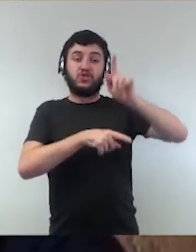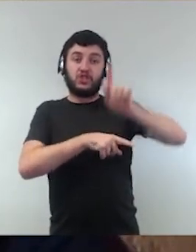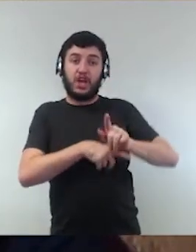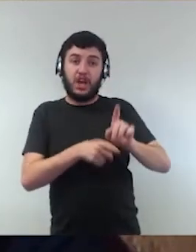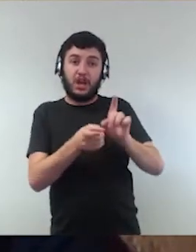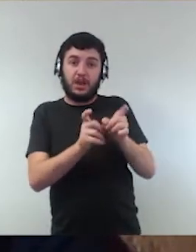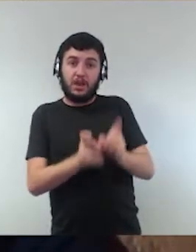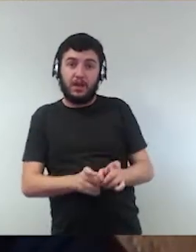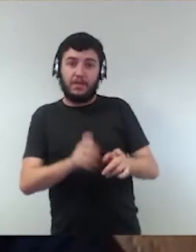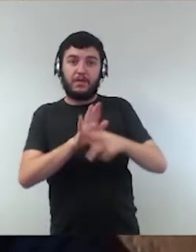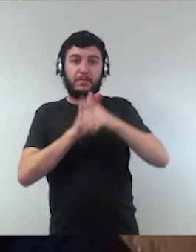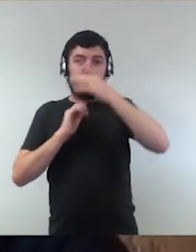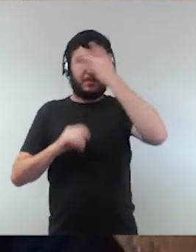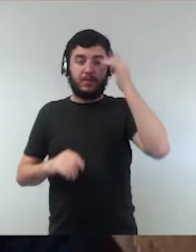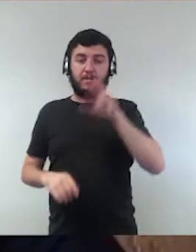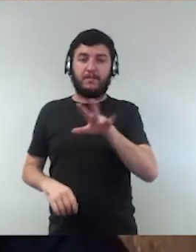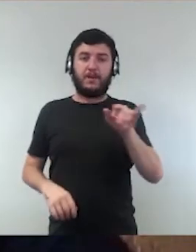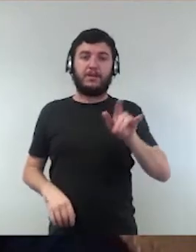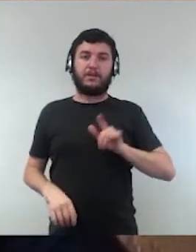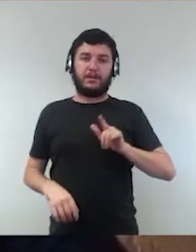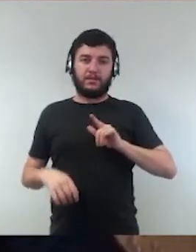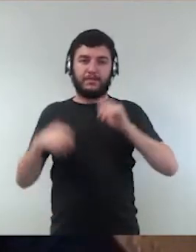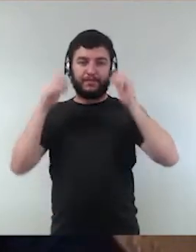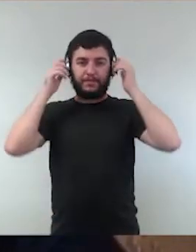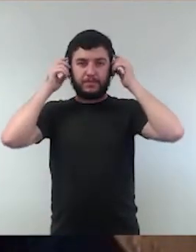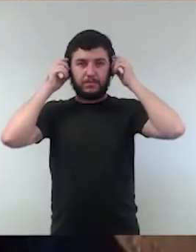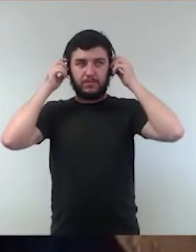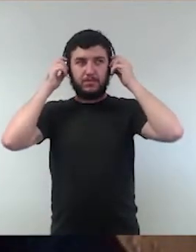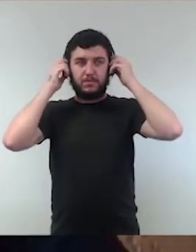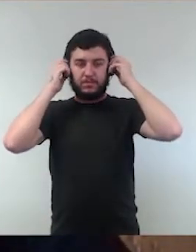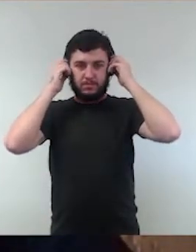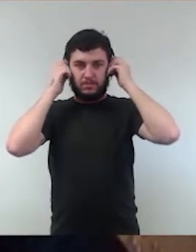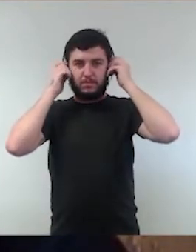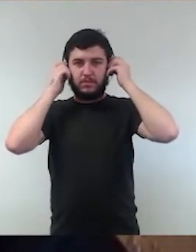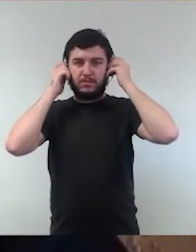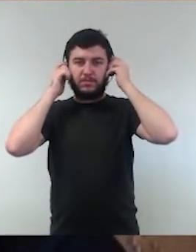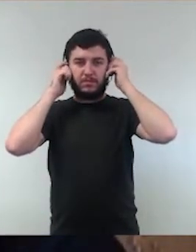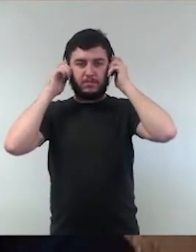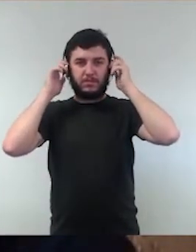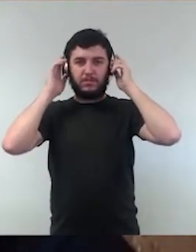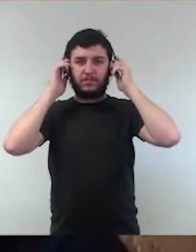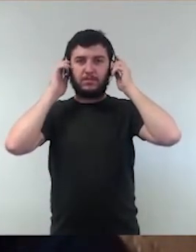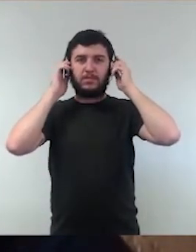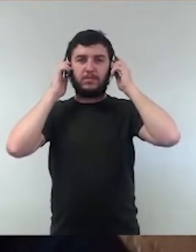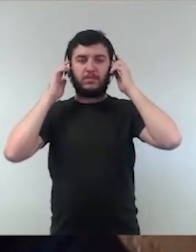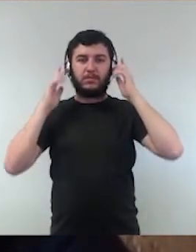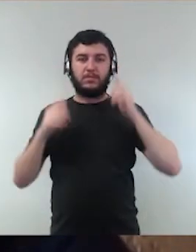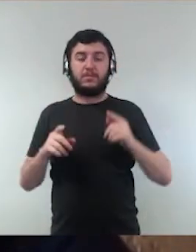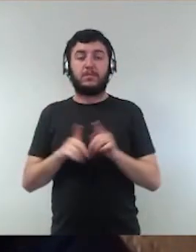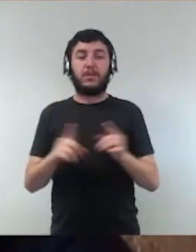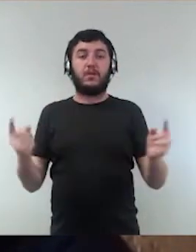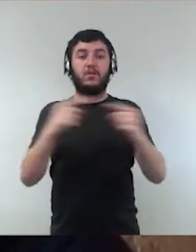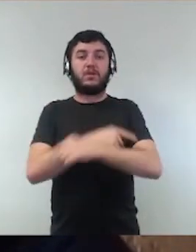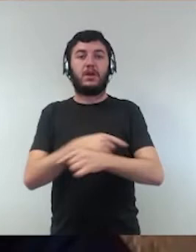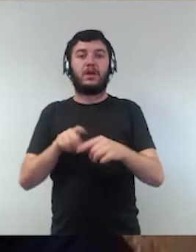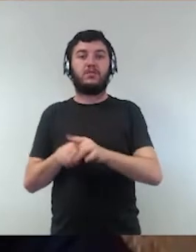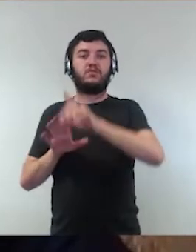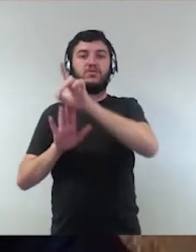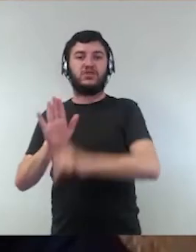sua própria informação. E esse gerenciamento, ao contrário do parâmetro clássico do direito à privacidade, ele não